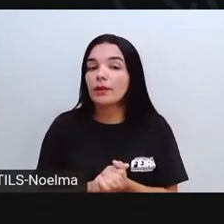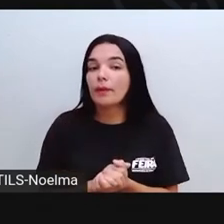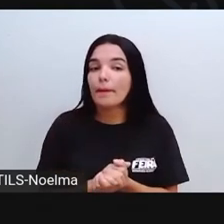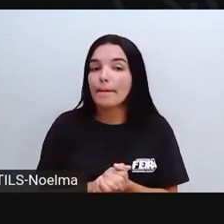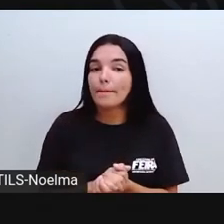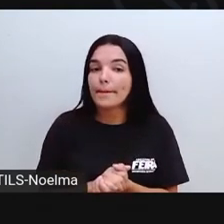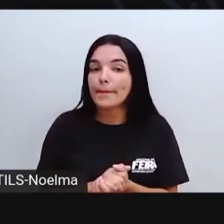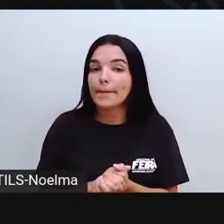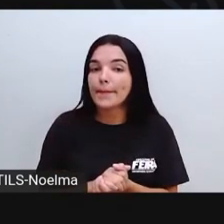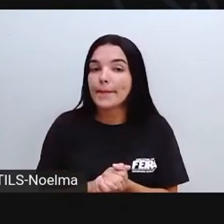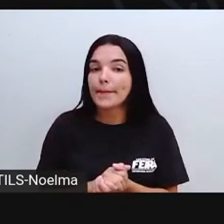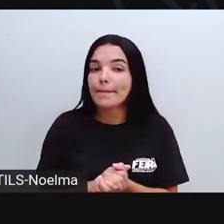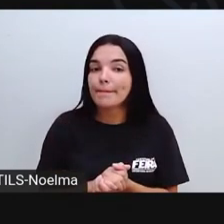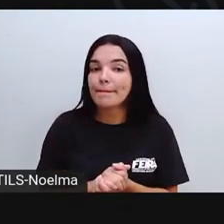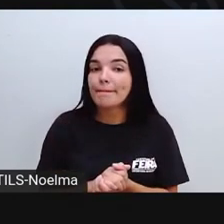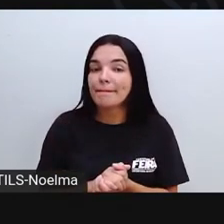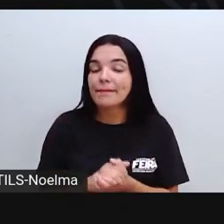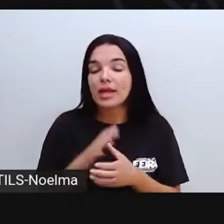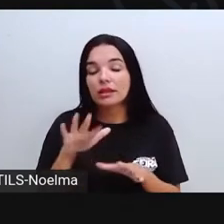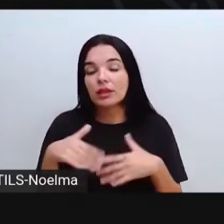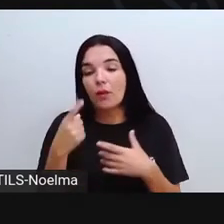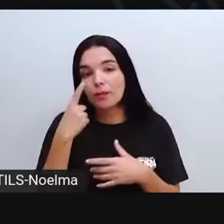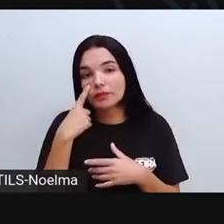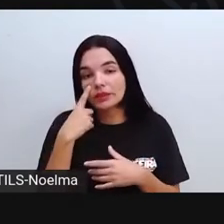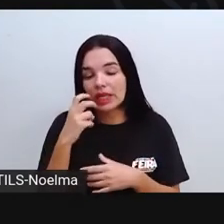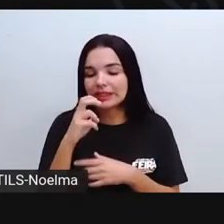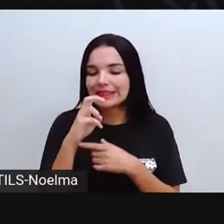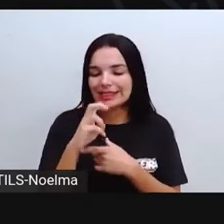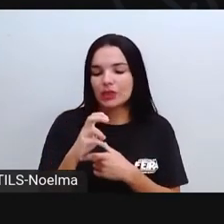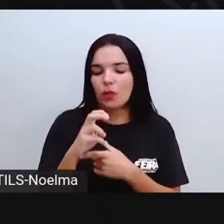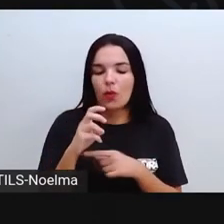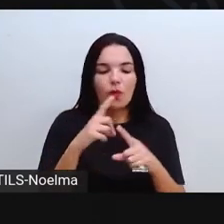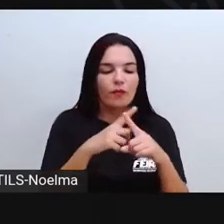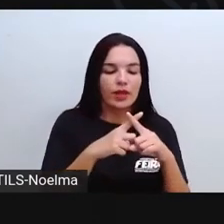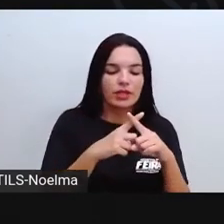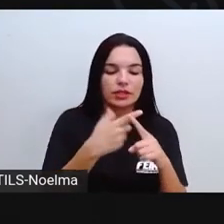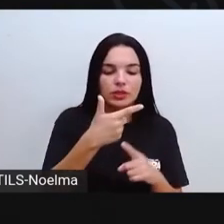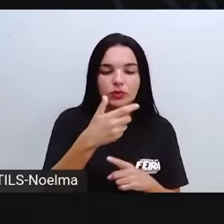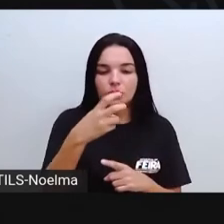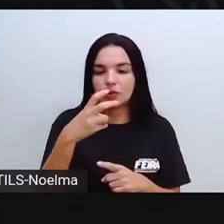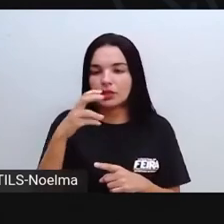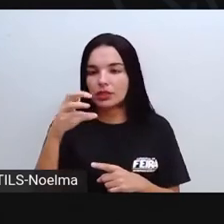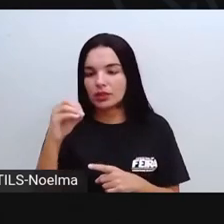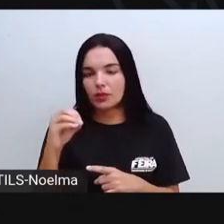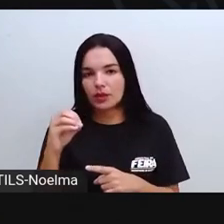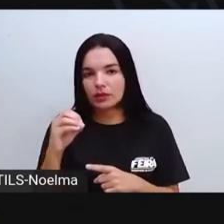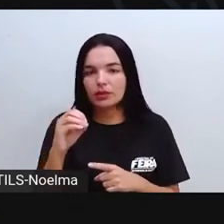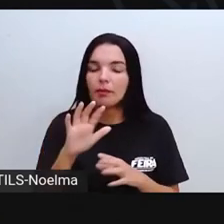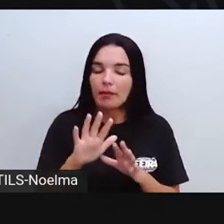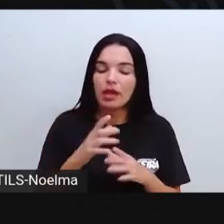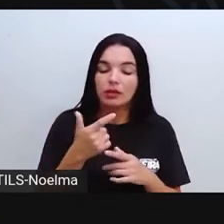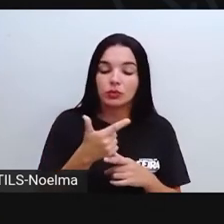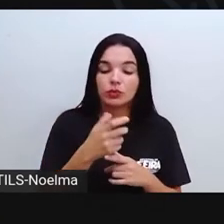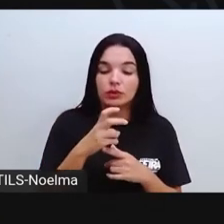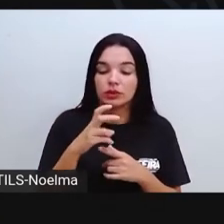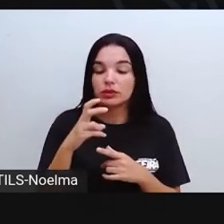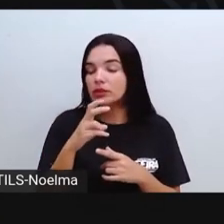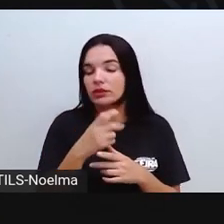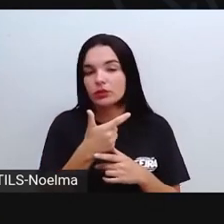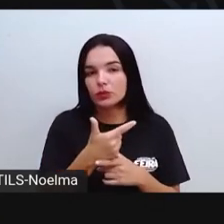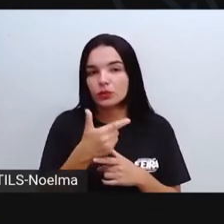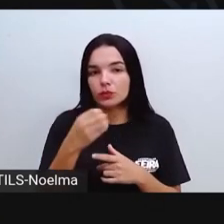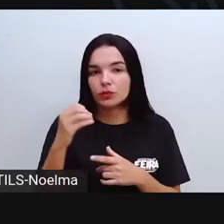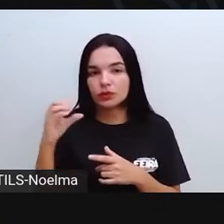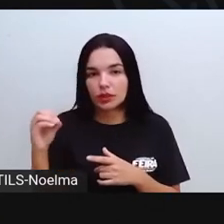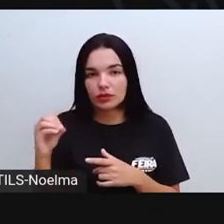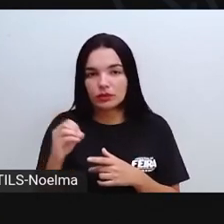ml, nós vamos observar que a gente vai precisar de 5. Por quê? 200 mais 200, 400, mais 200, 600,